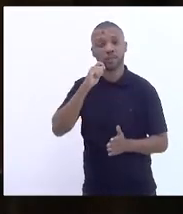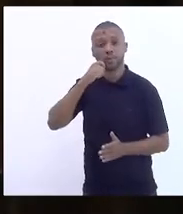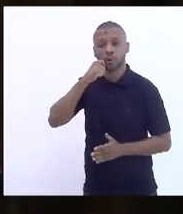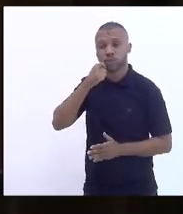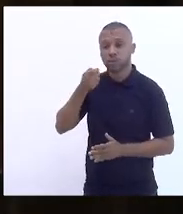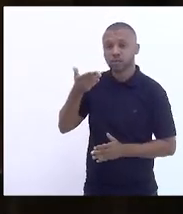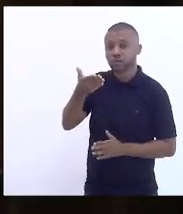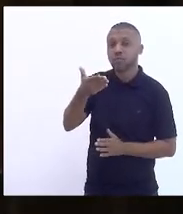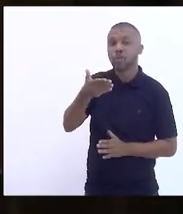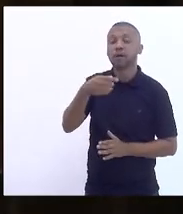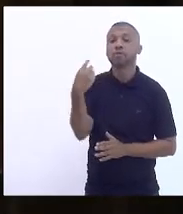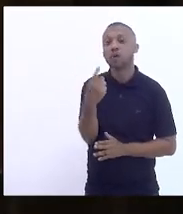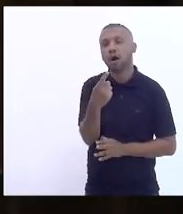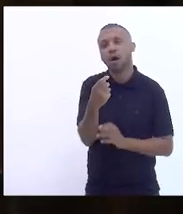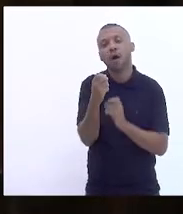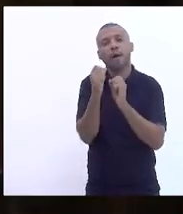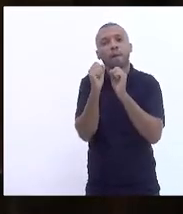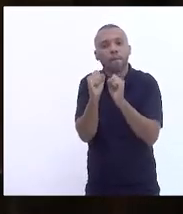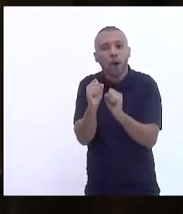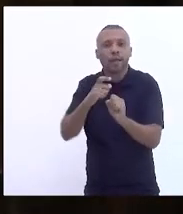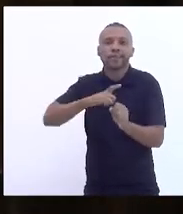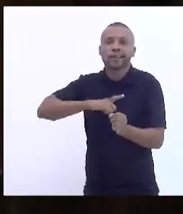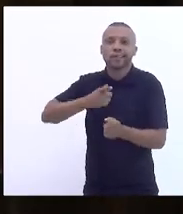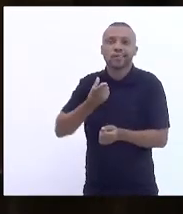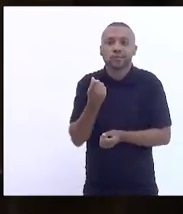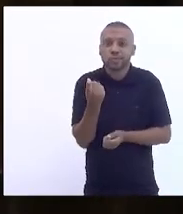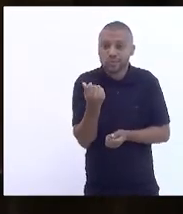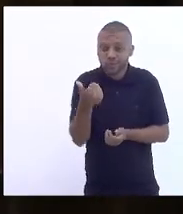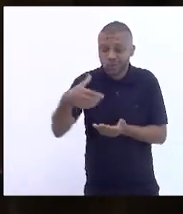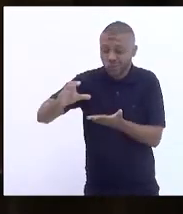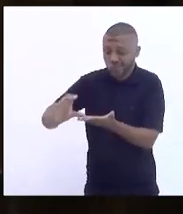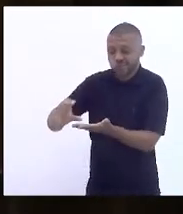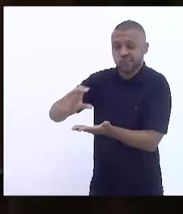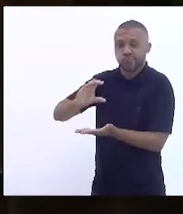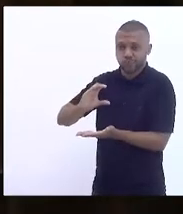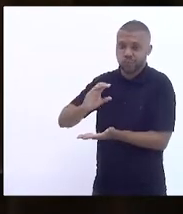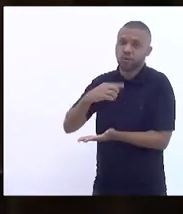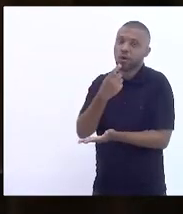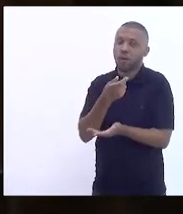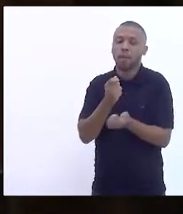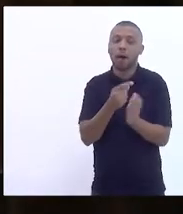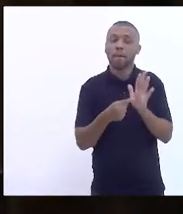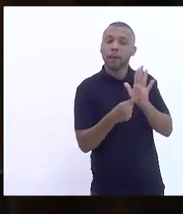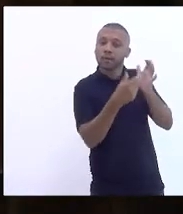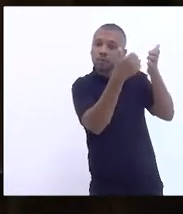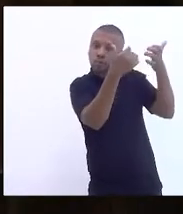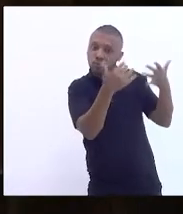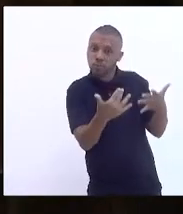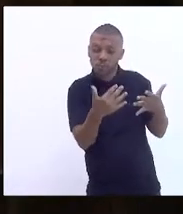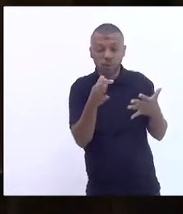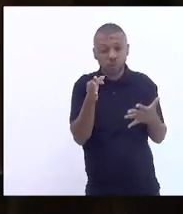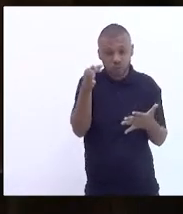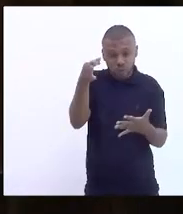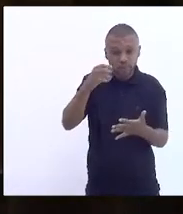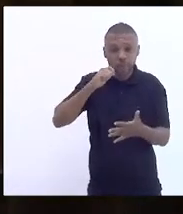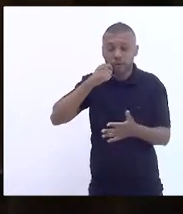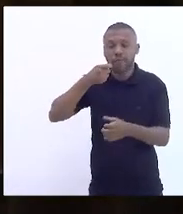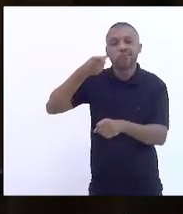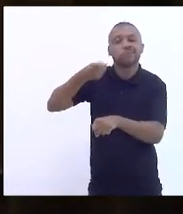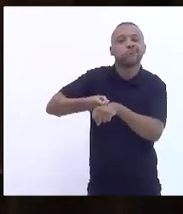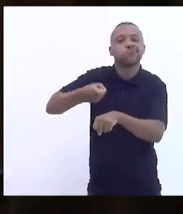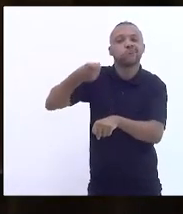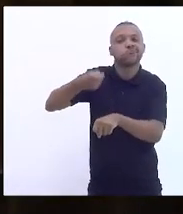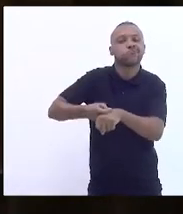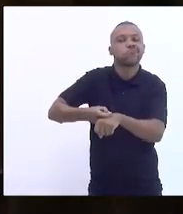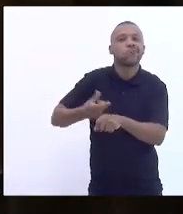para que a gente possa todos os nossos encontros vindor possamos então apresentá-los ele vai endurecer assim que vou Vai